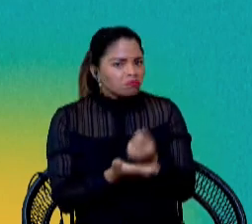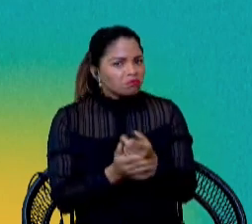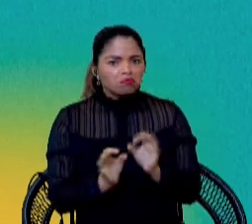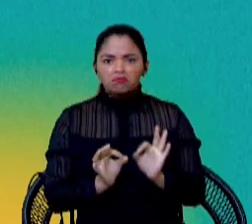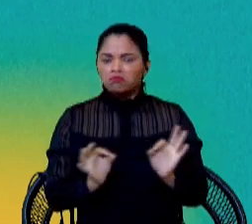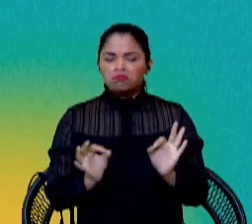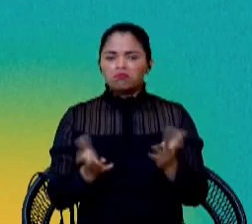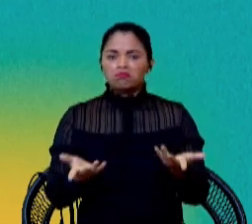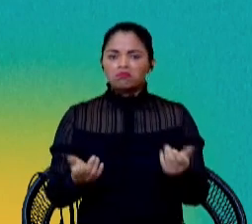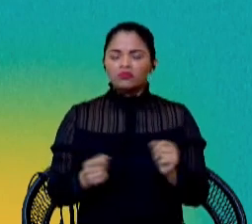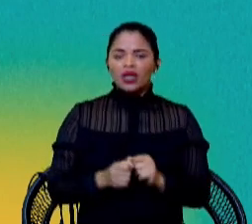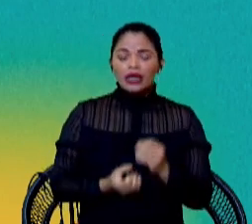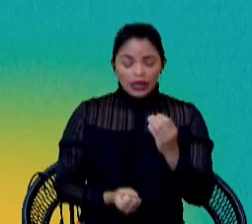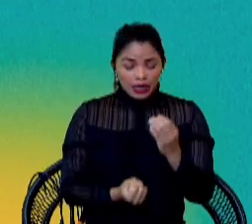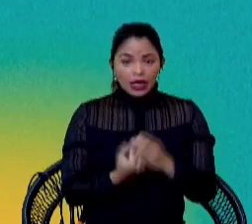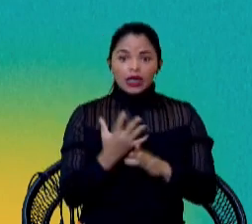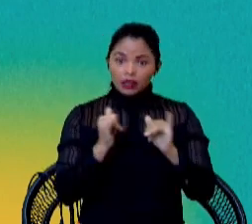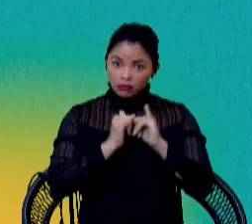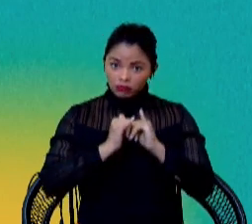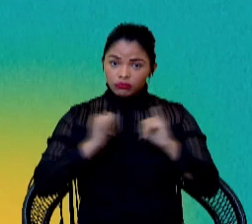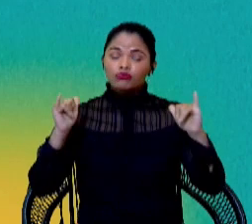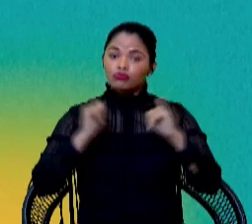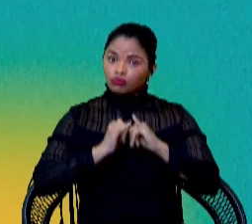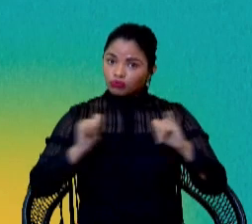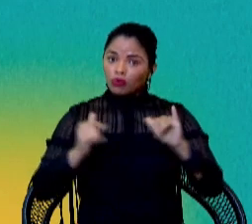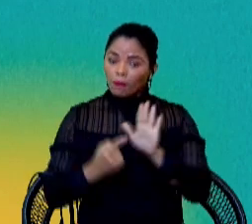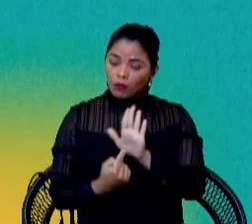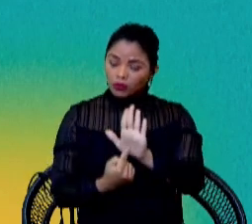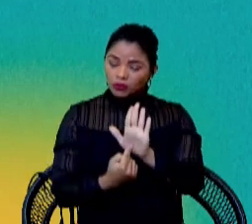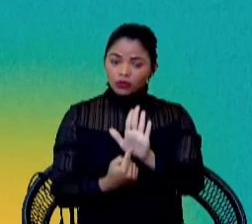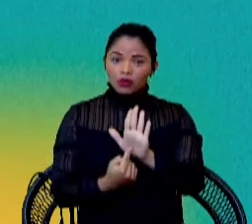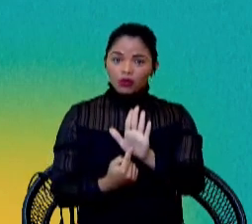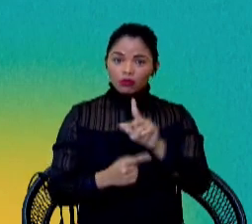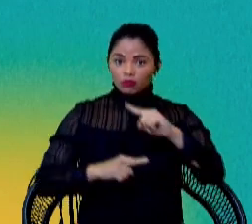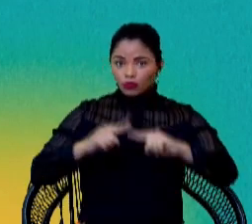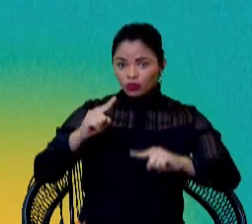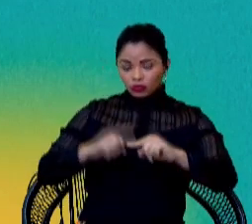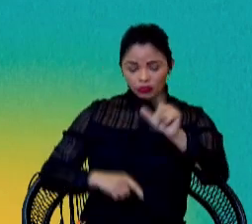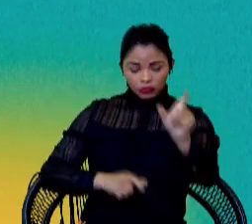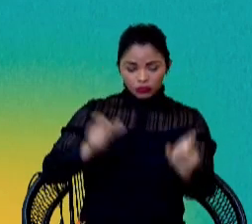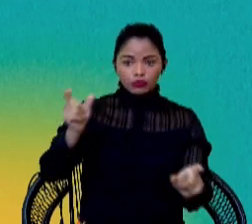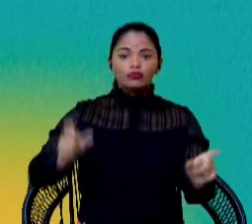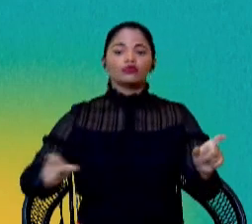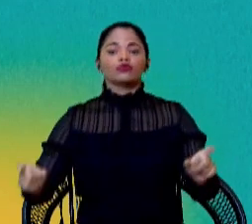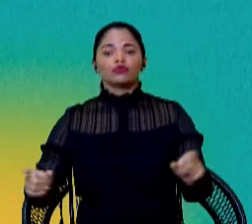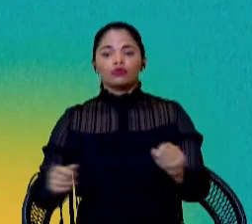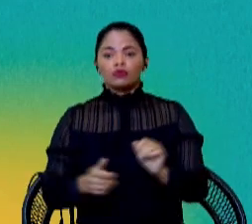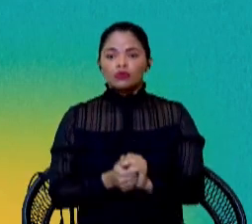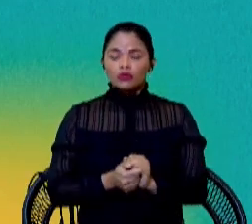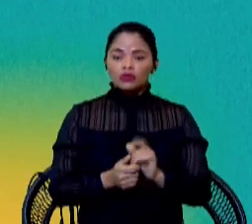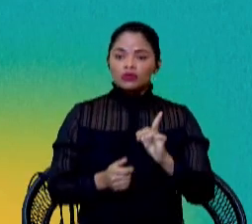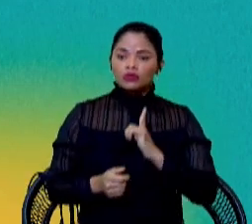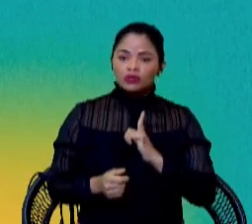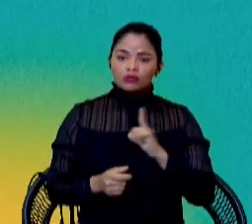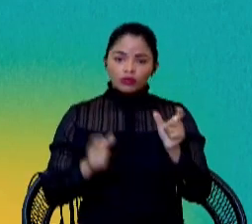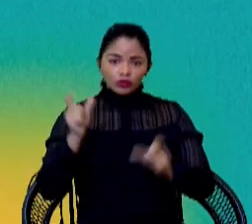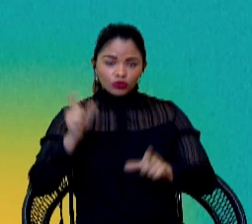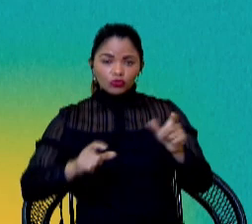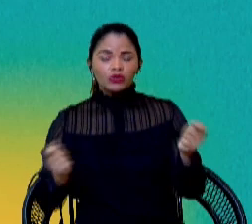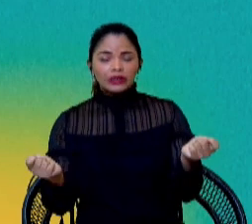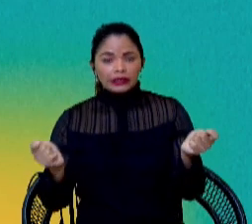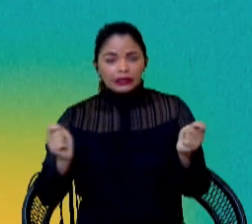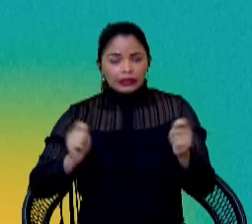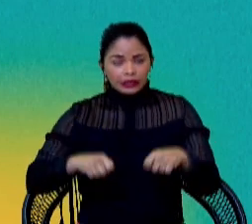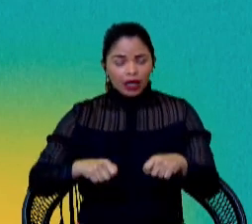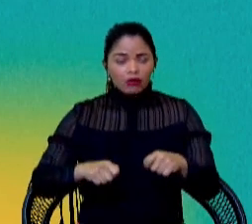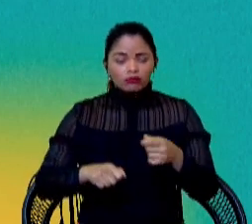tanto, beleza? Cria primeiro uma campanha que você vai mostrar esses produtos para as pessoas, depois você vai vir com uma campanha que vai fazer com que as pessoas